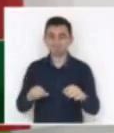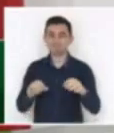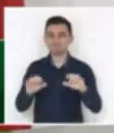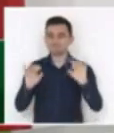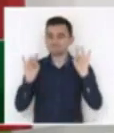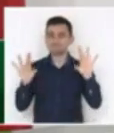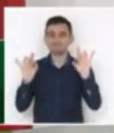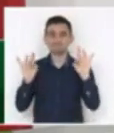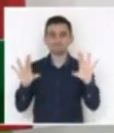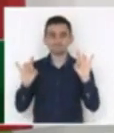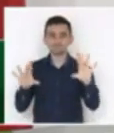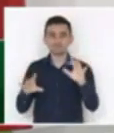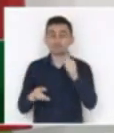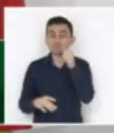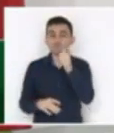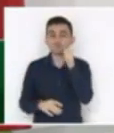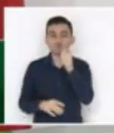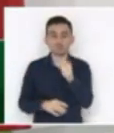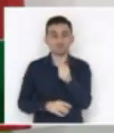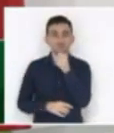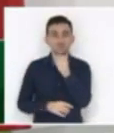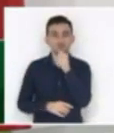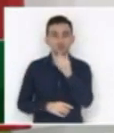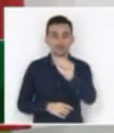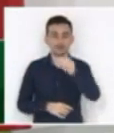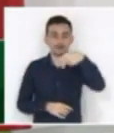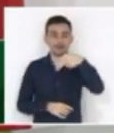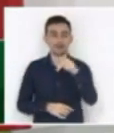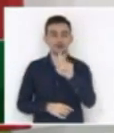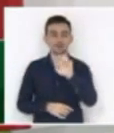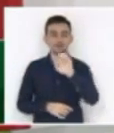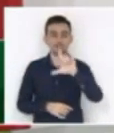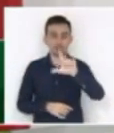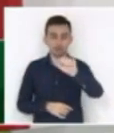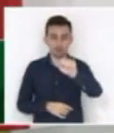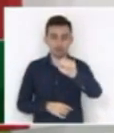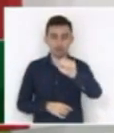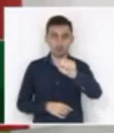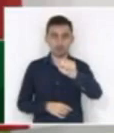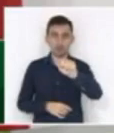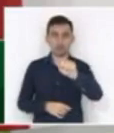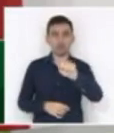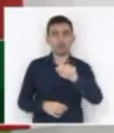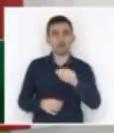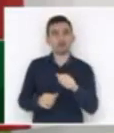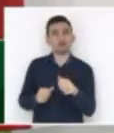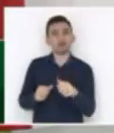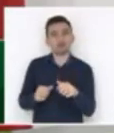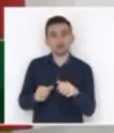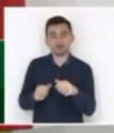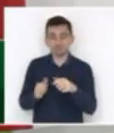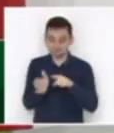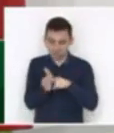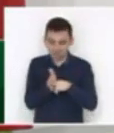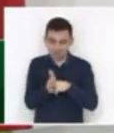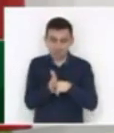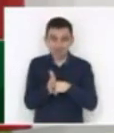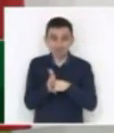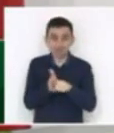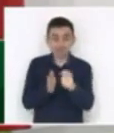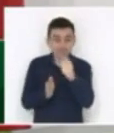com a repórter Ângela Bastos, que, com base nesta pesquisa, nestas